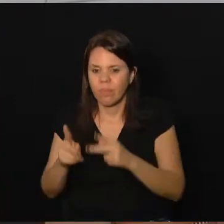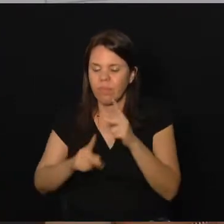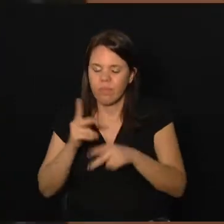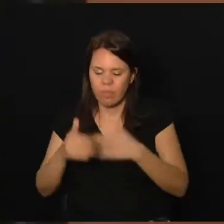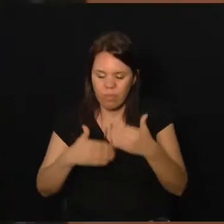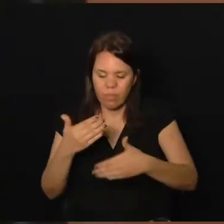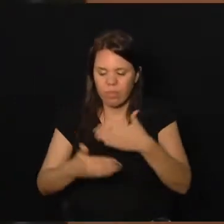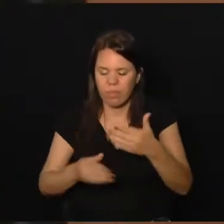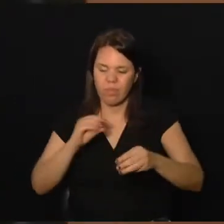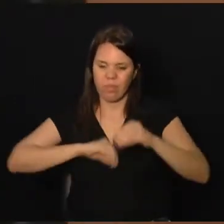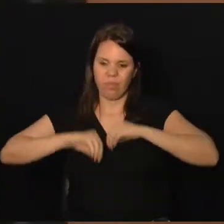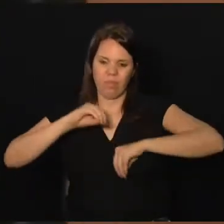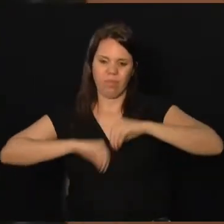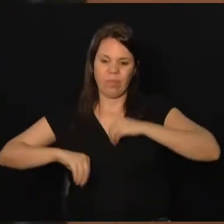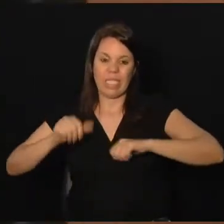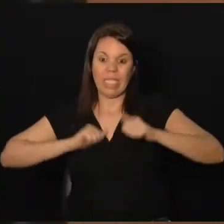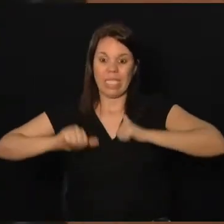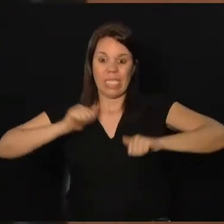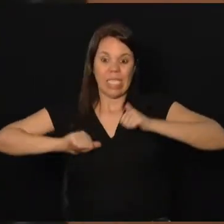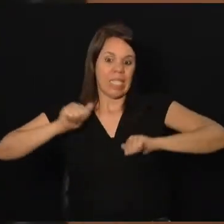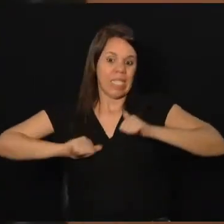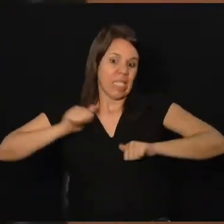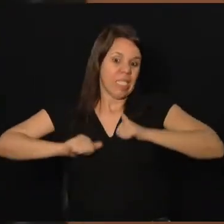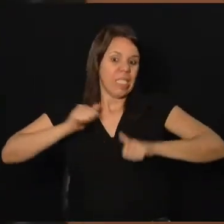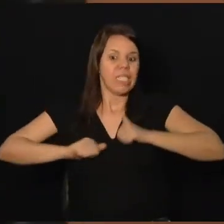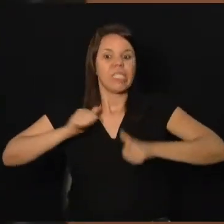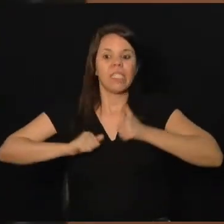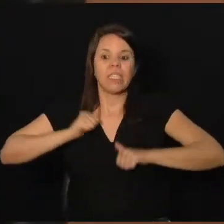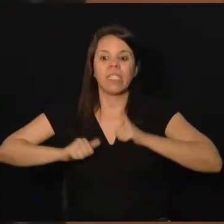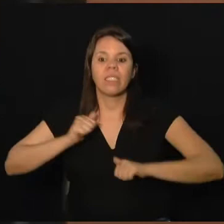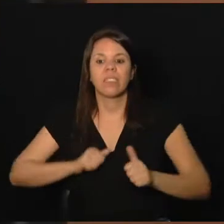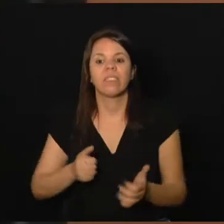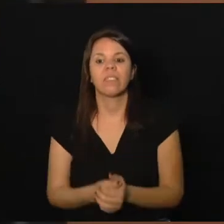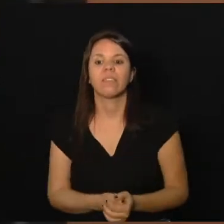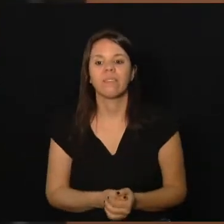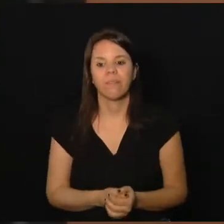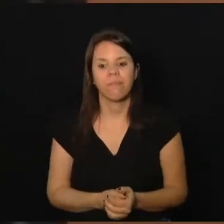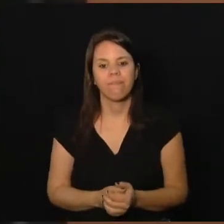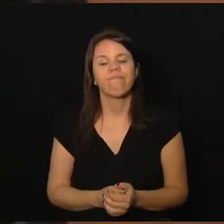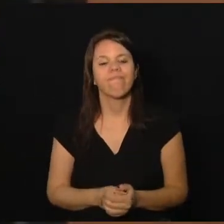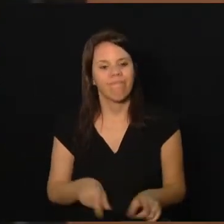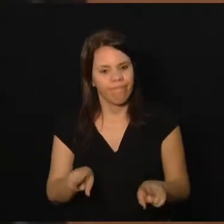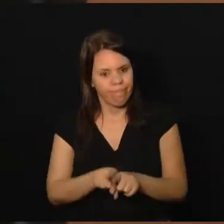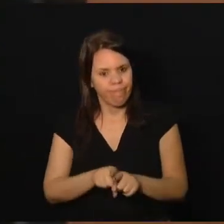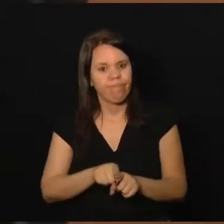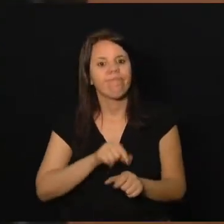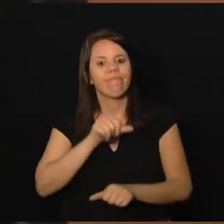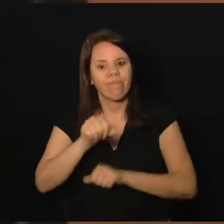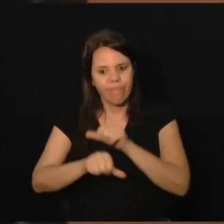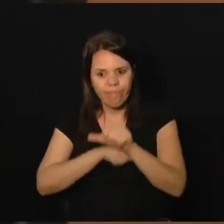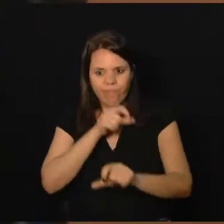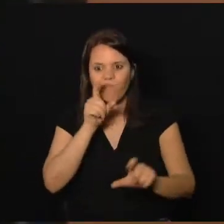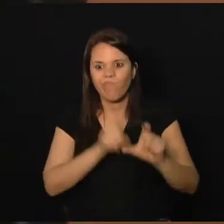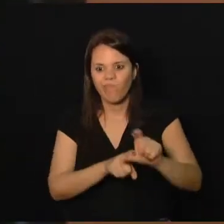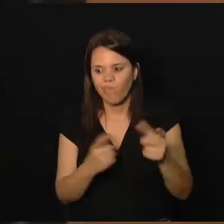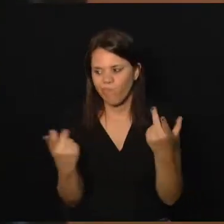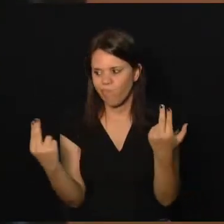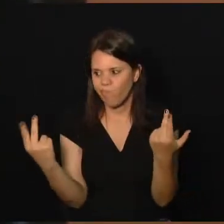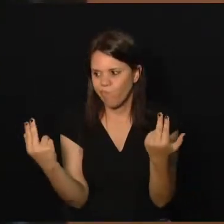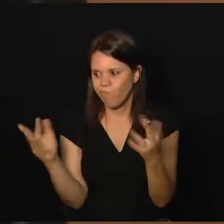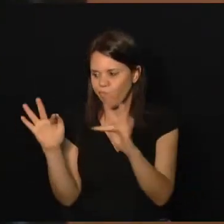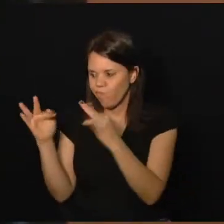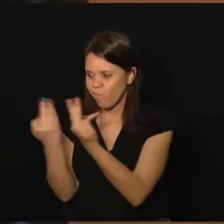de depressão, de crise de ansiedade. Muitos, inclusive, acabam se tornando dependentes, né? O codependente se